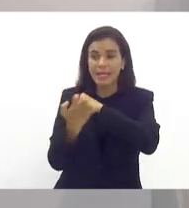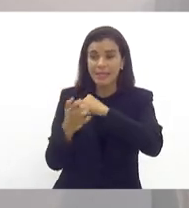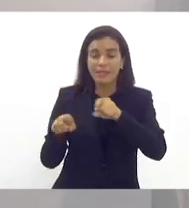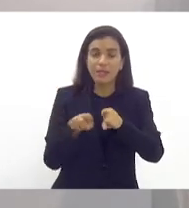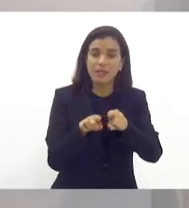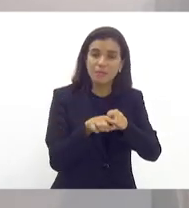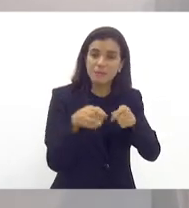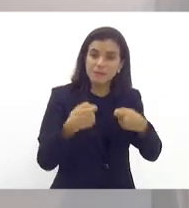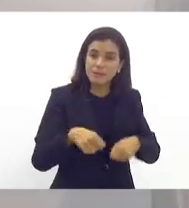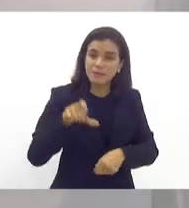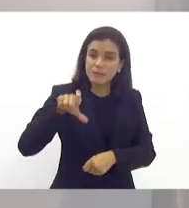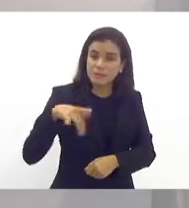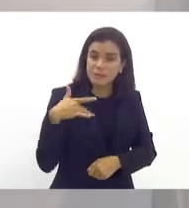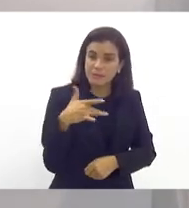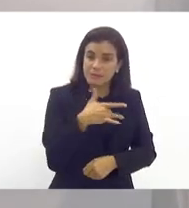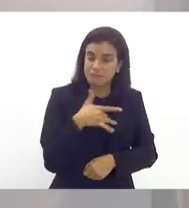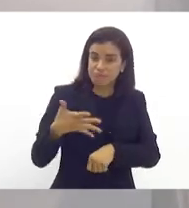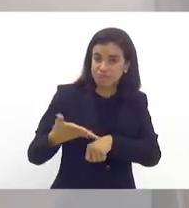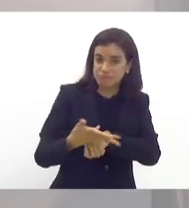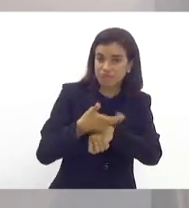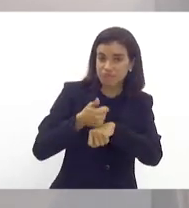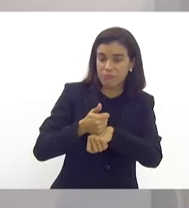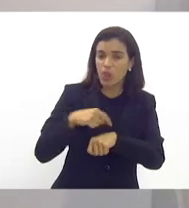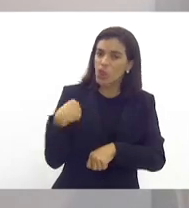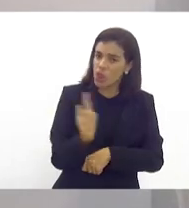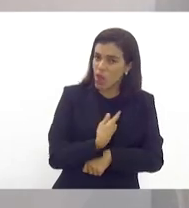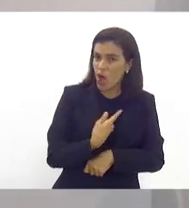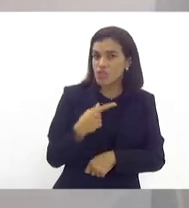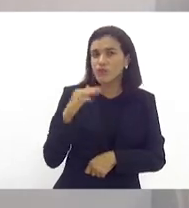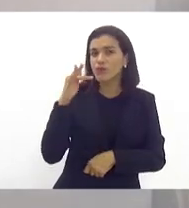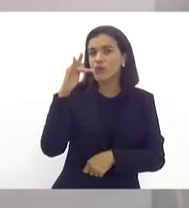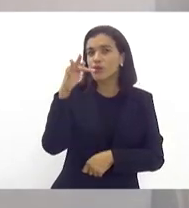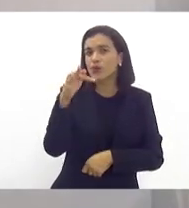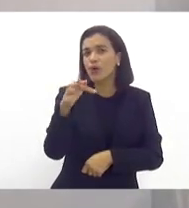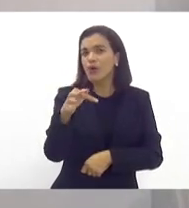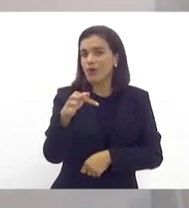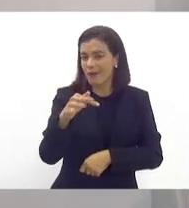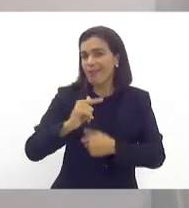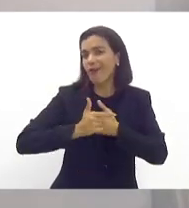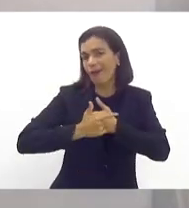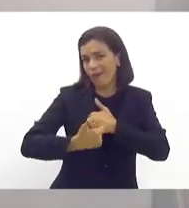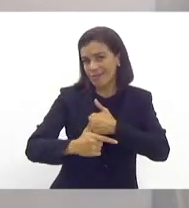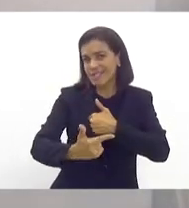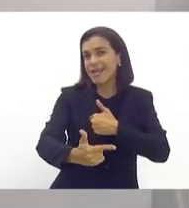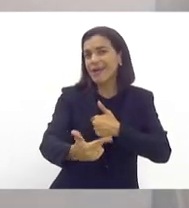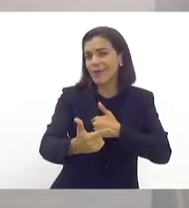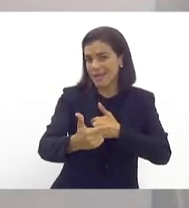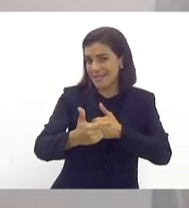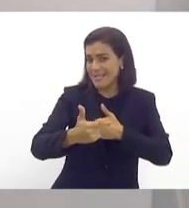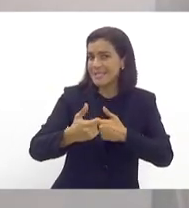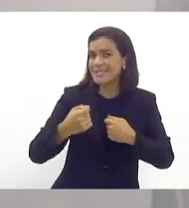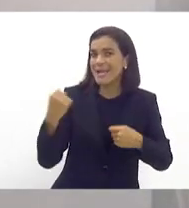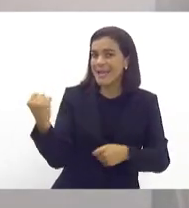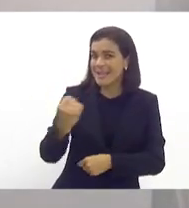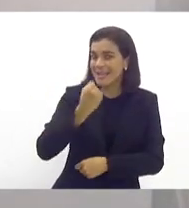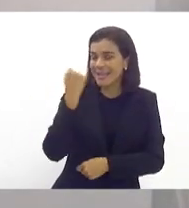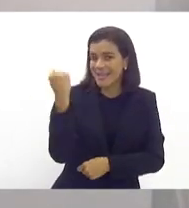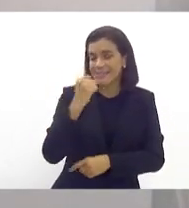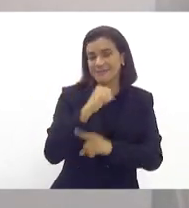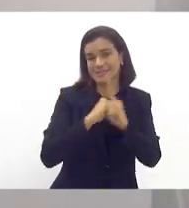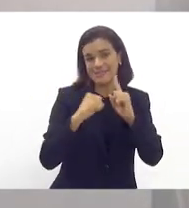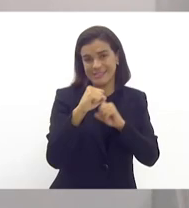saúde tem que ter uma saúde de qualidade nós deveremos arcar num futuro muito próximo com uma conta muito alta pra sociedade